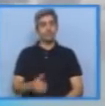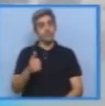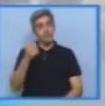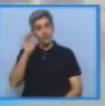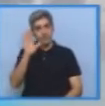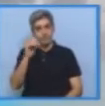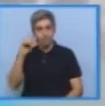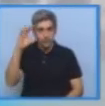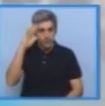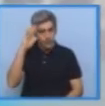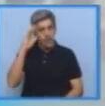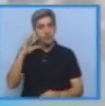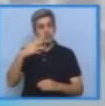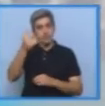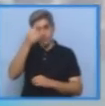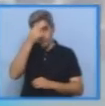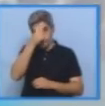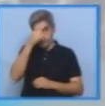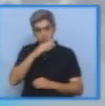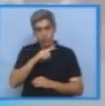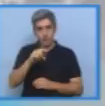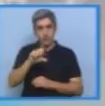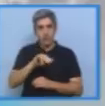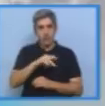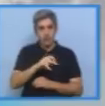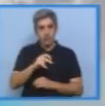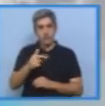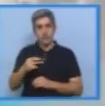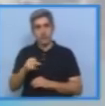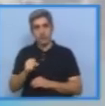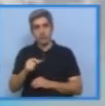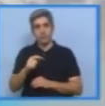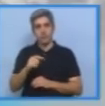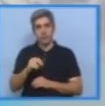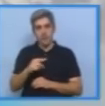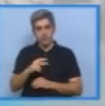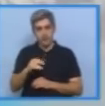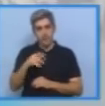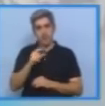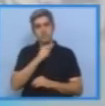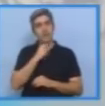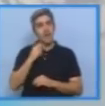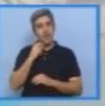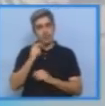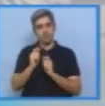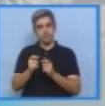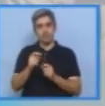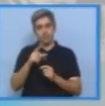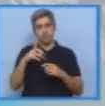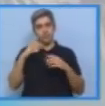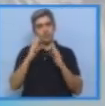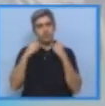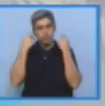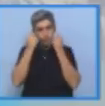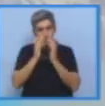Olá, muito boa tarde. No próximo domingo, João Quintas e Tiago Esteves vão ser ordenados padres no Mosteiro dos Jerónimos, em Lisboa. E é com